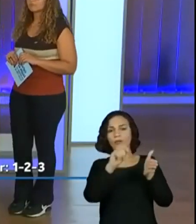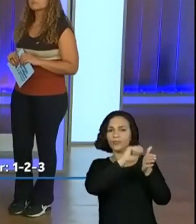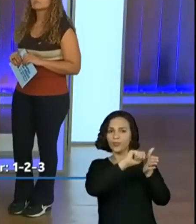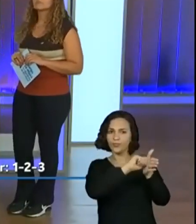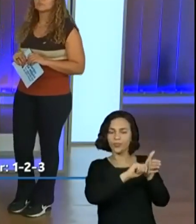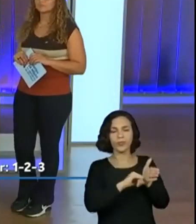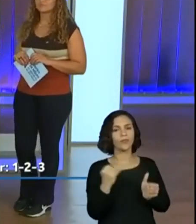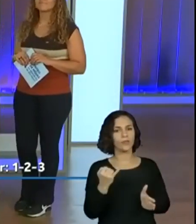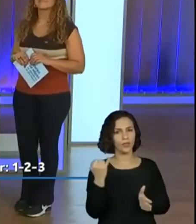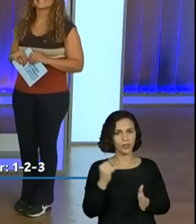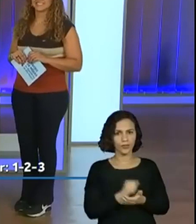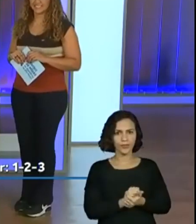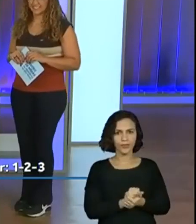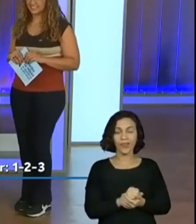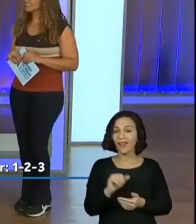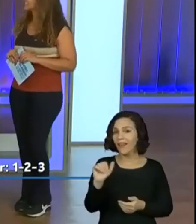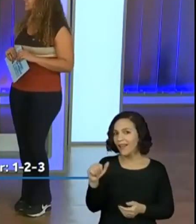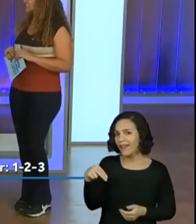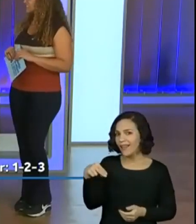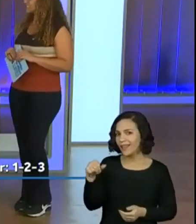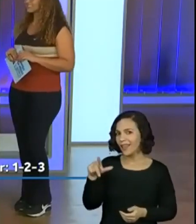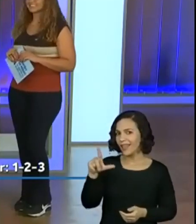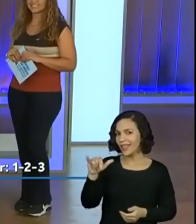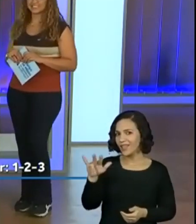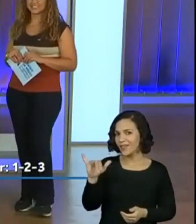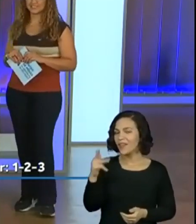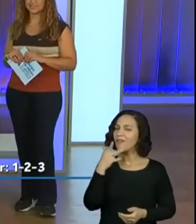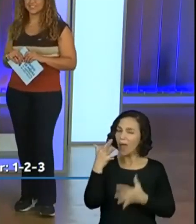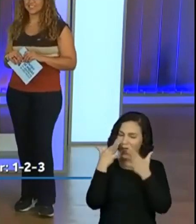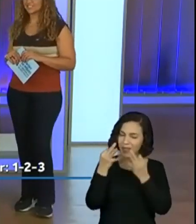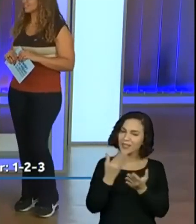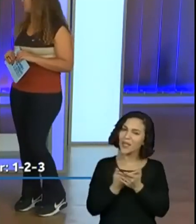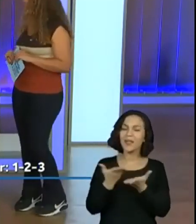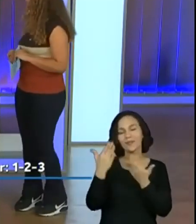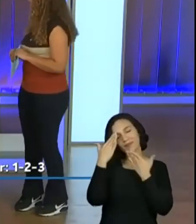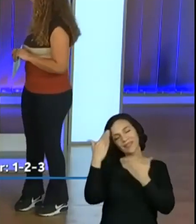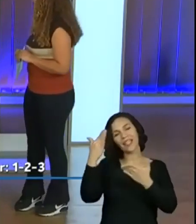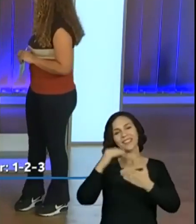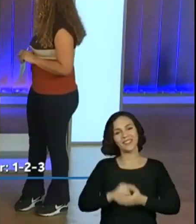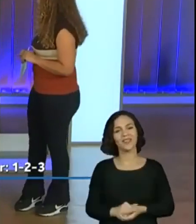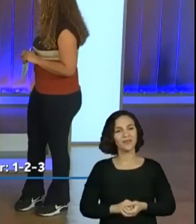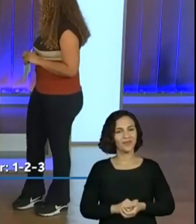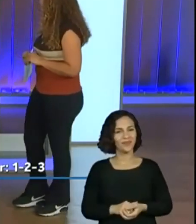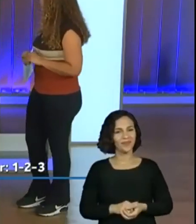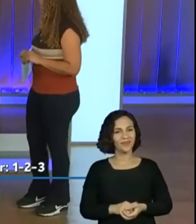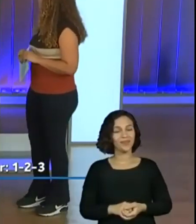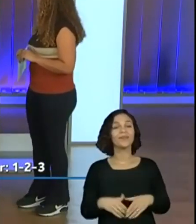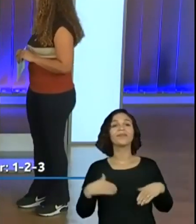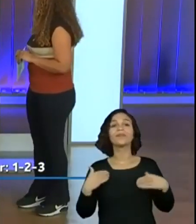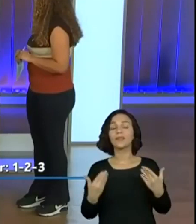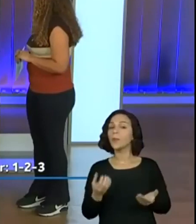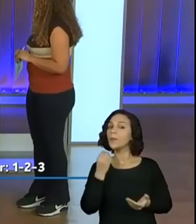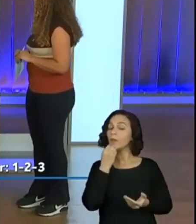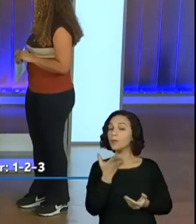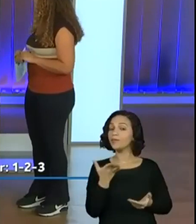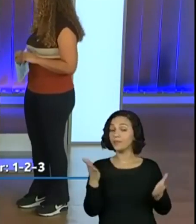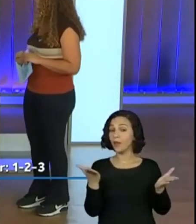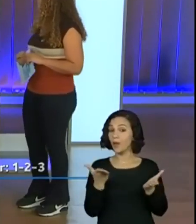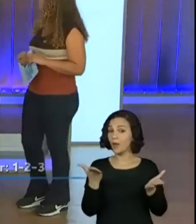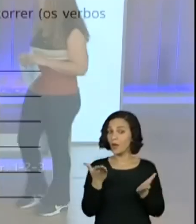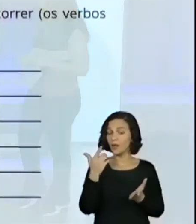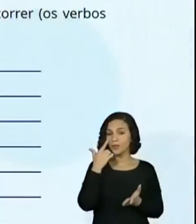é importante. Ana Lívia disse que está super atenta na aula. Obrigada, pro sim, Bruna. Que bom. E